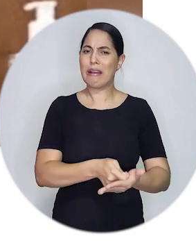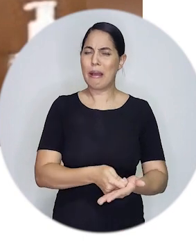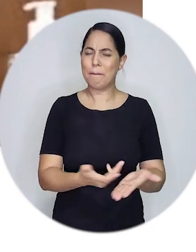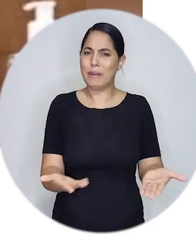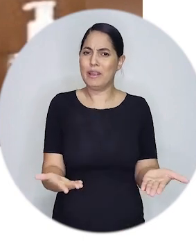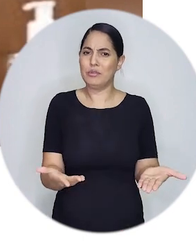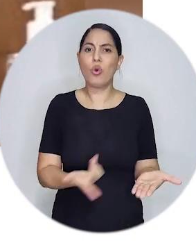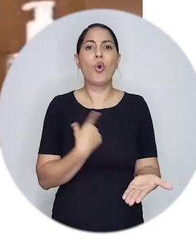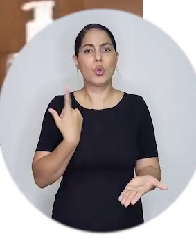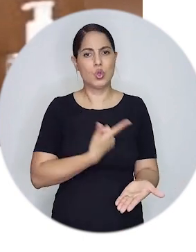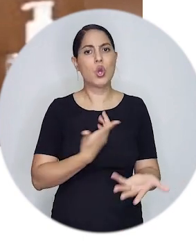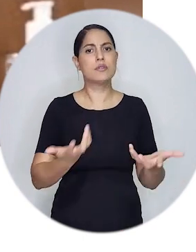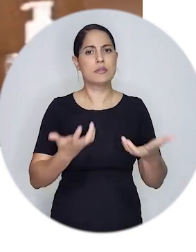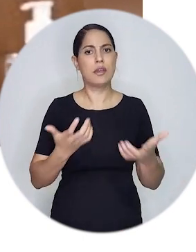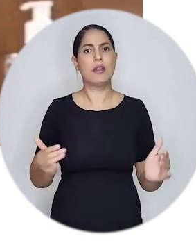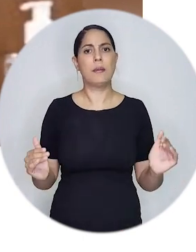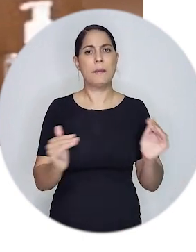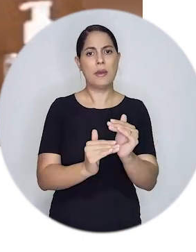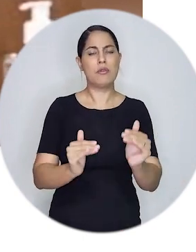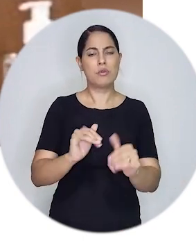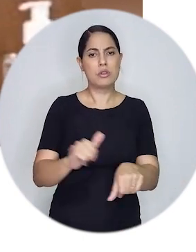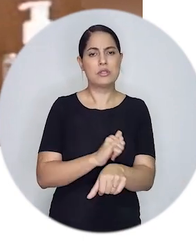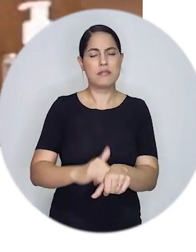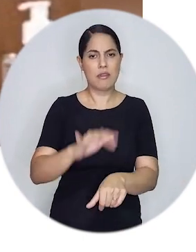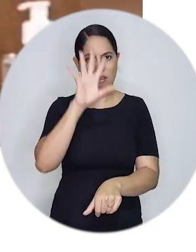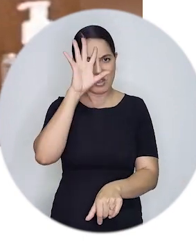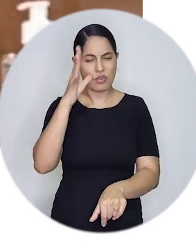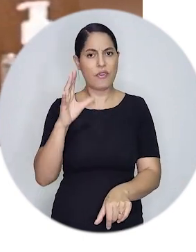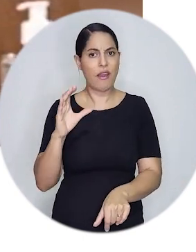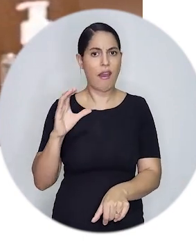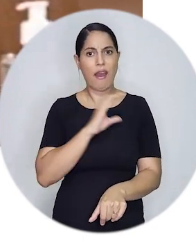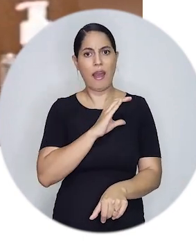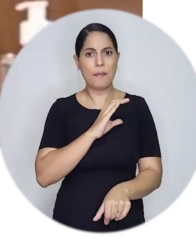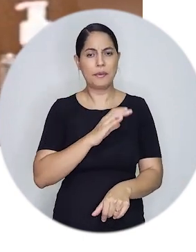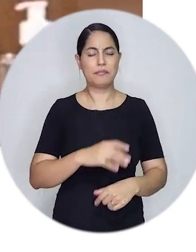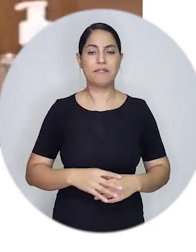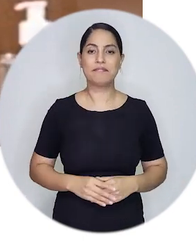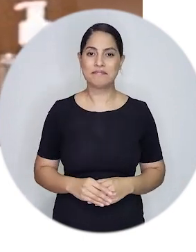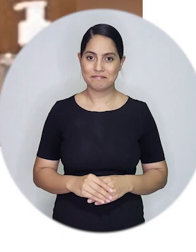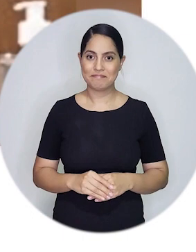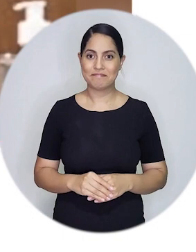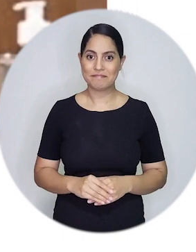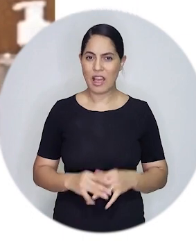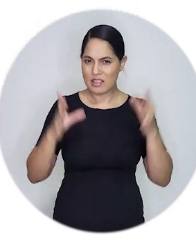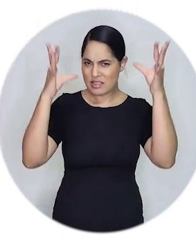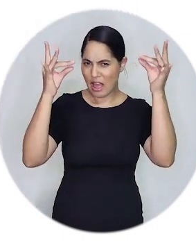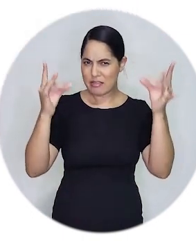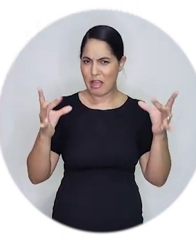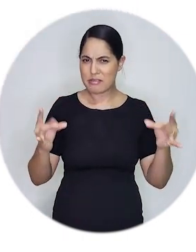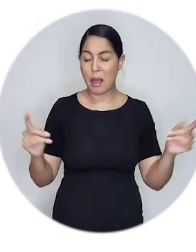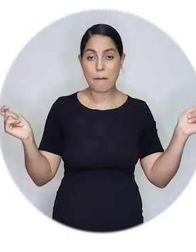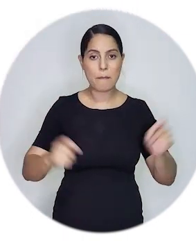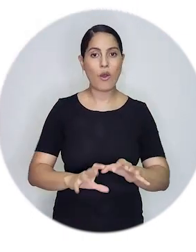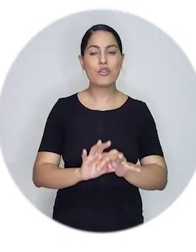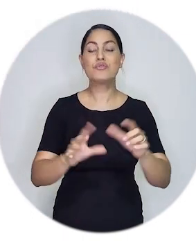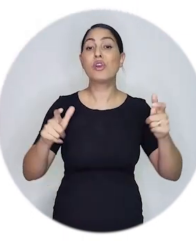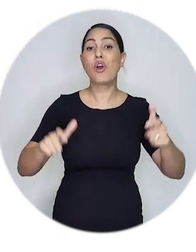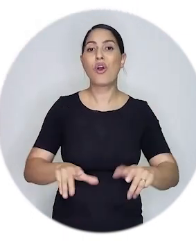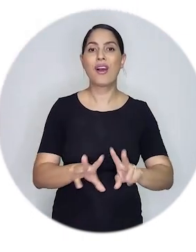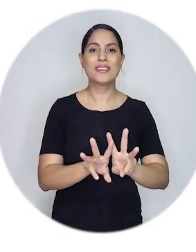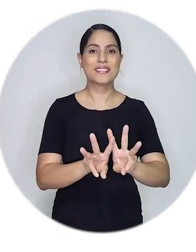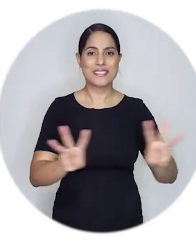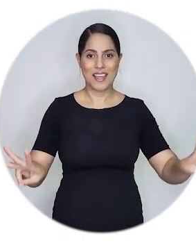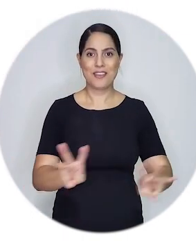uma resposta célere, que concentre a solução da maior parte dos problemas que enfrentamos junto ao banco. Fecha aspas. Os detalhes desse assunto